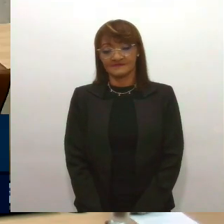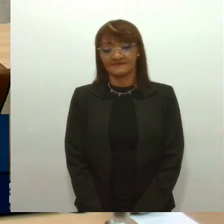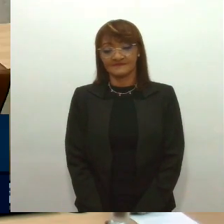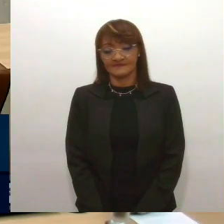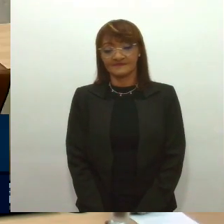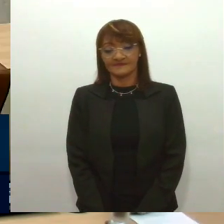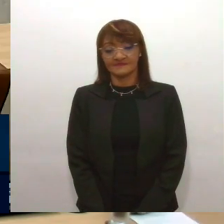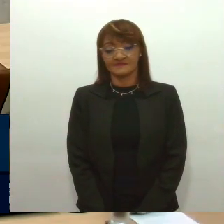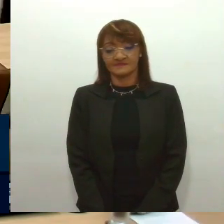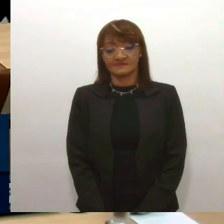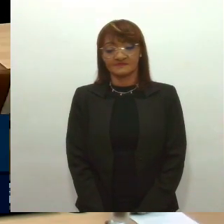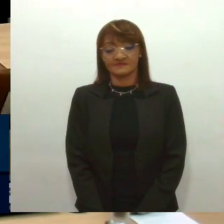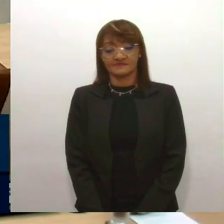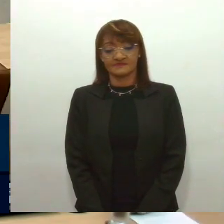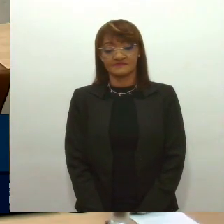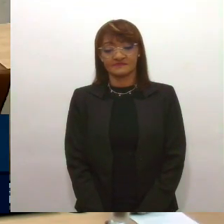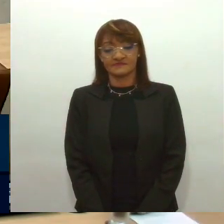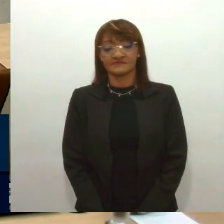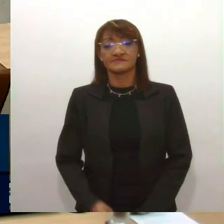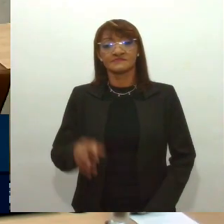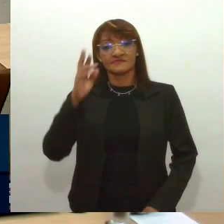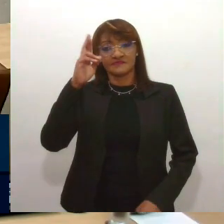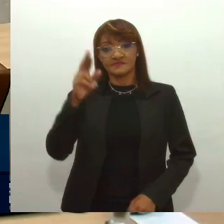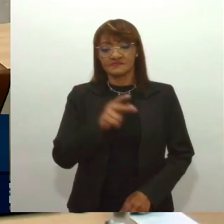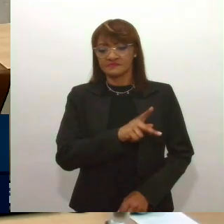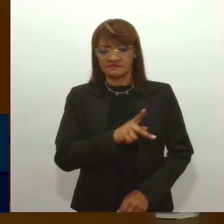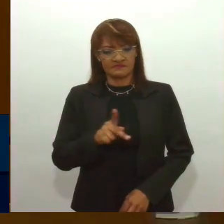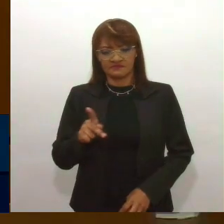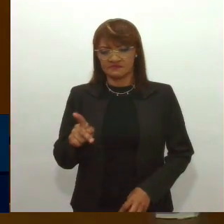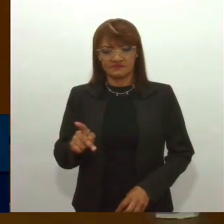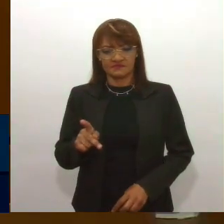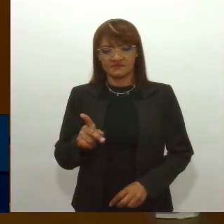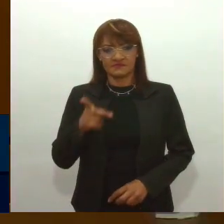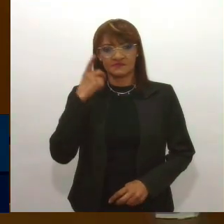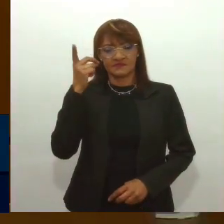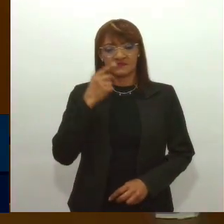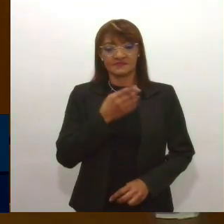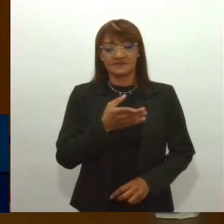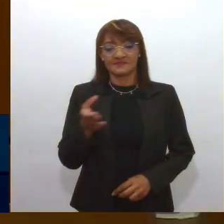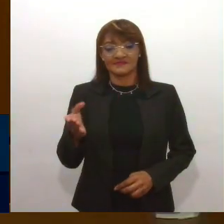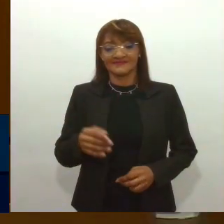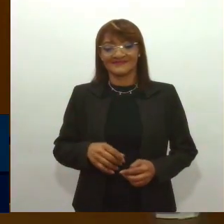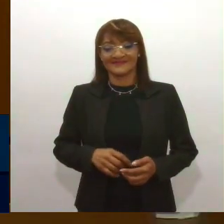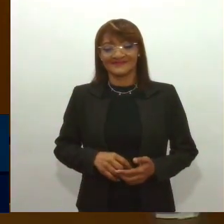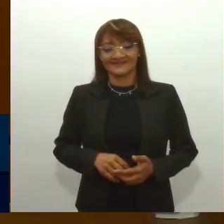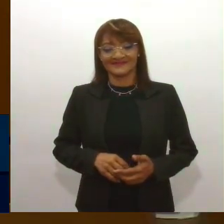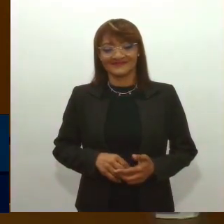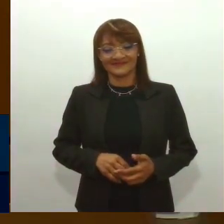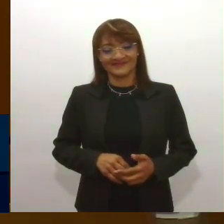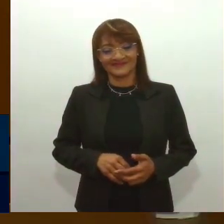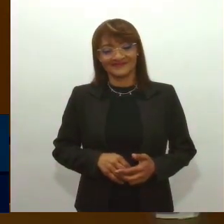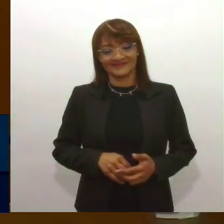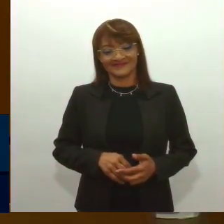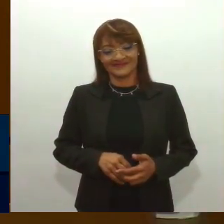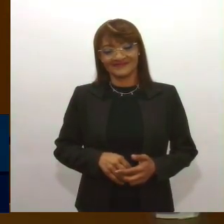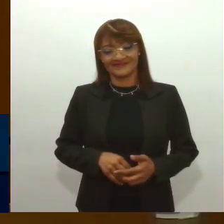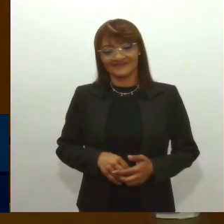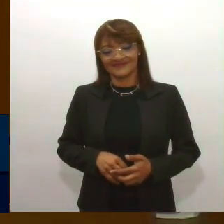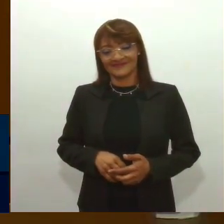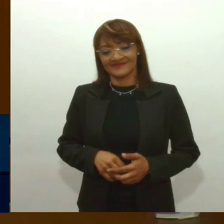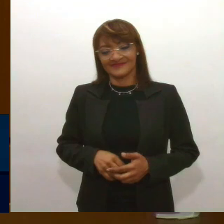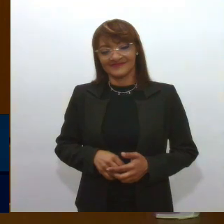senhor presidente senhores deputados é aqui no expediente eh dois dias